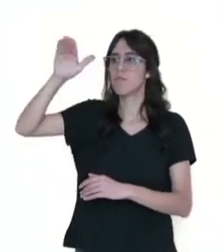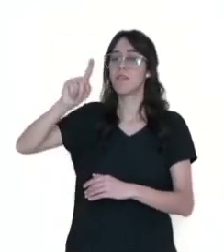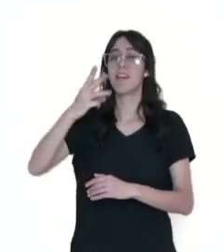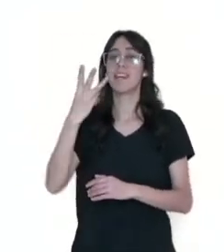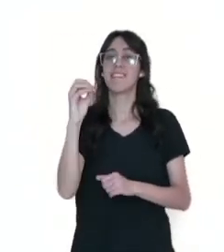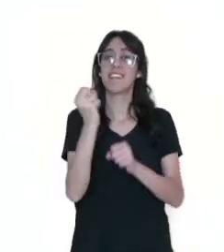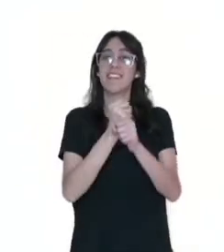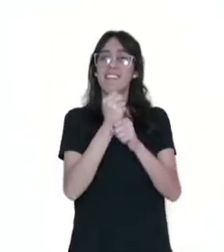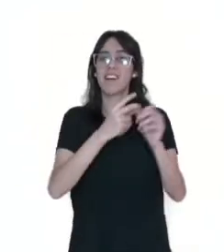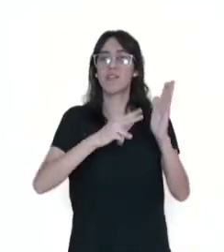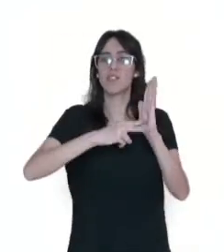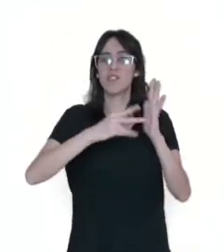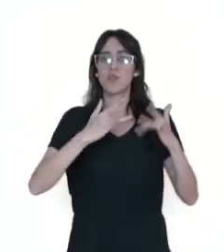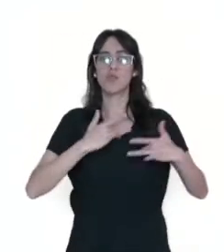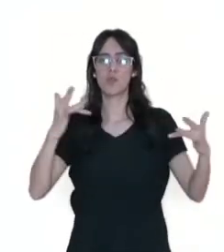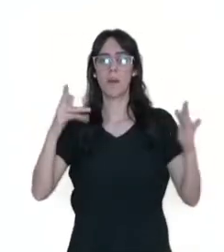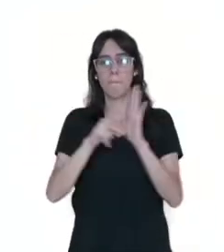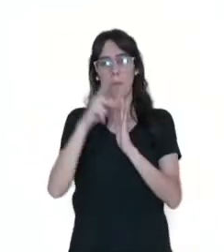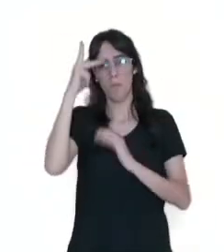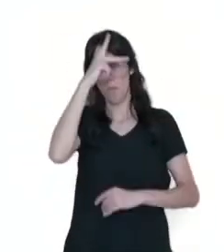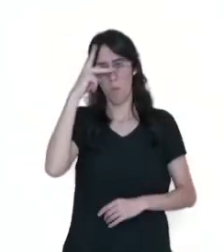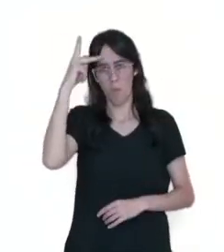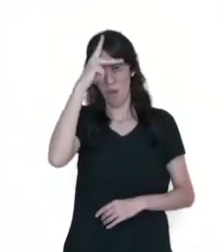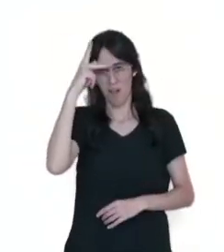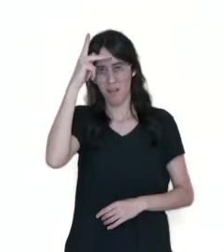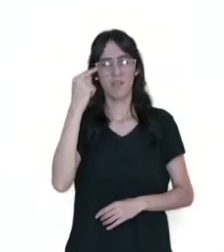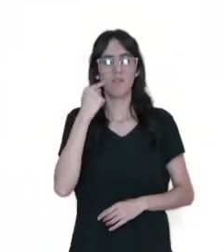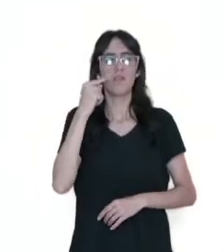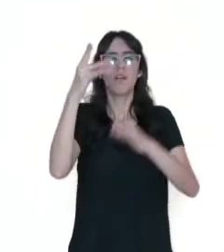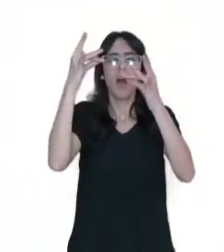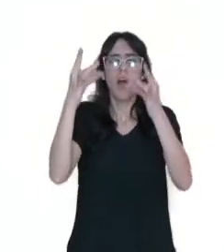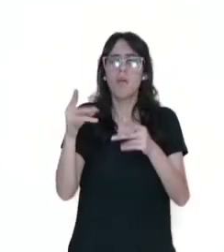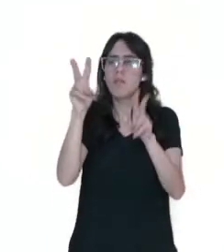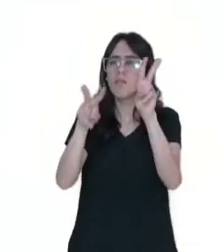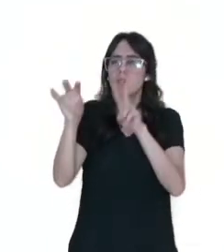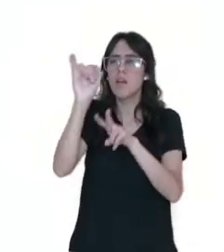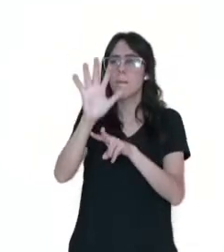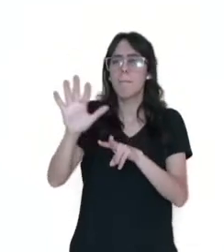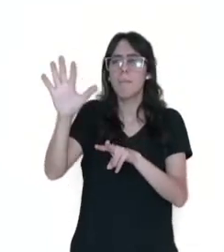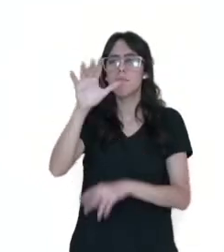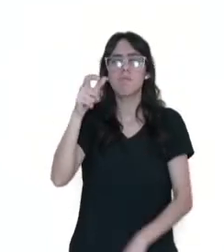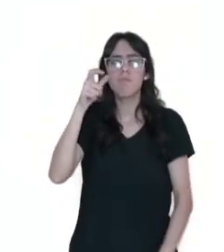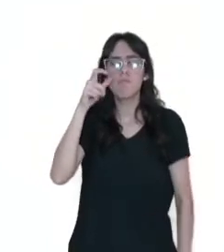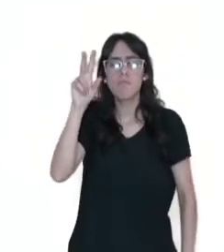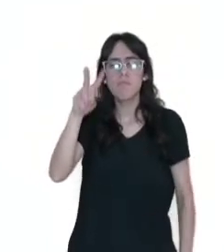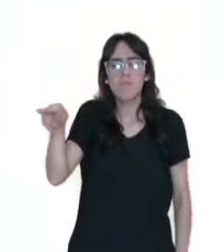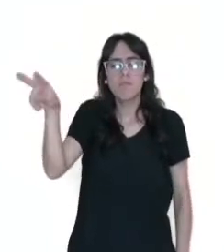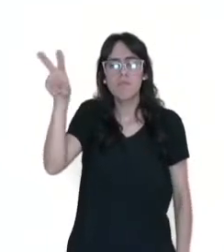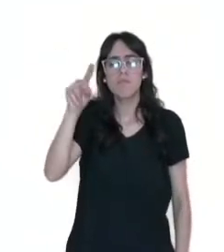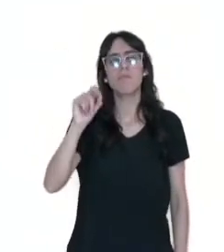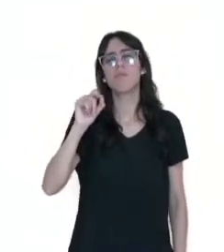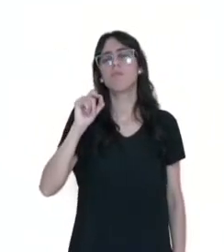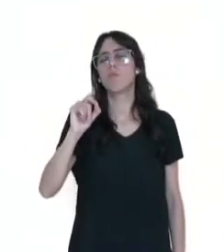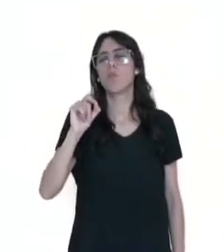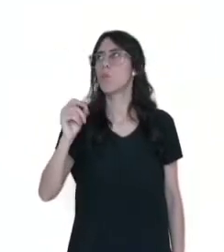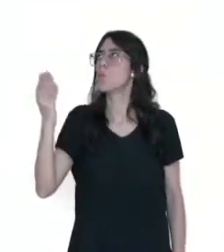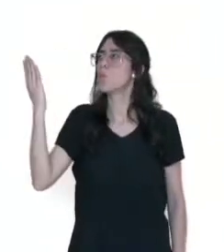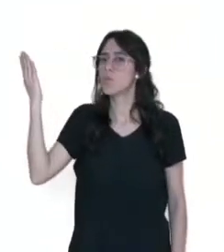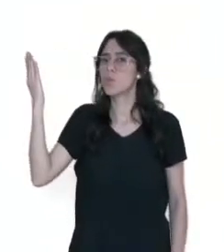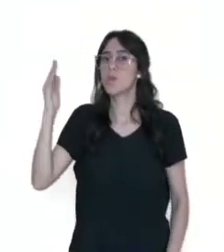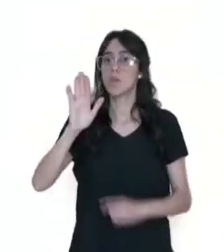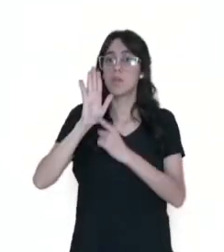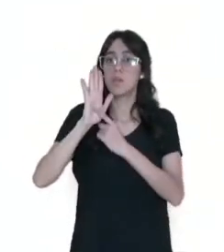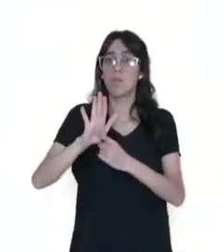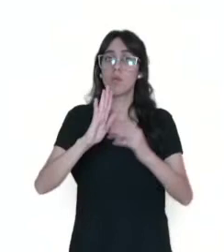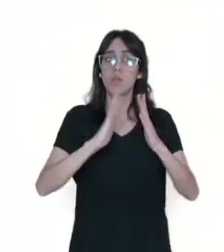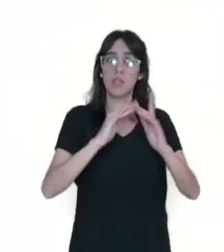Sindicato Solidariedade da Polônia. Observe muito bem os elementos aqui desse mapa, dessa imagem. Eles sinalizam a participação